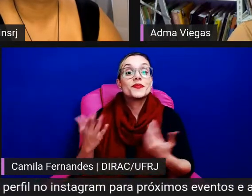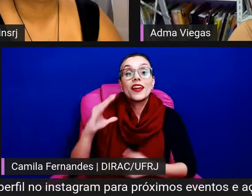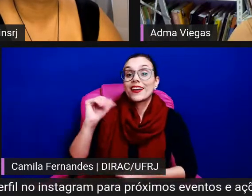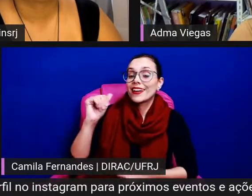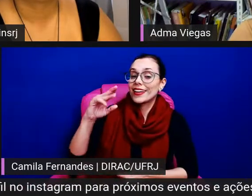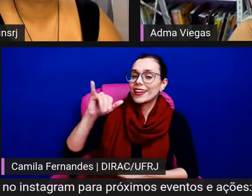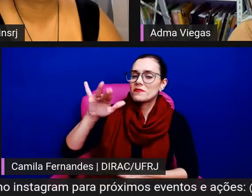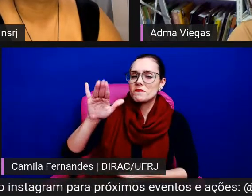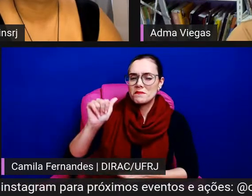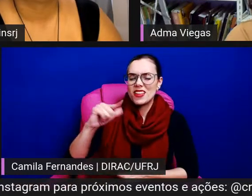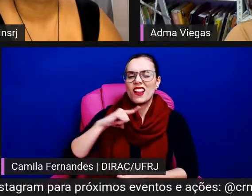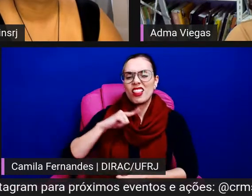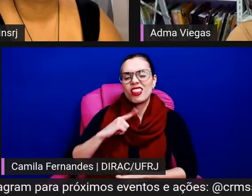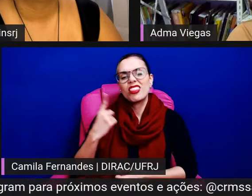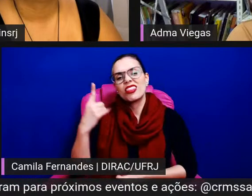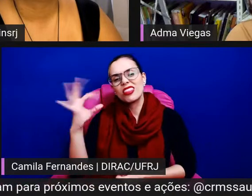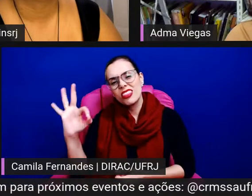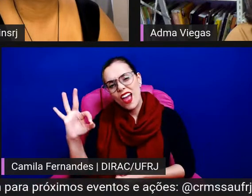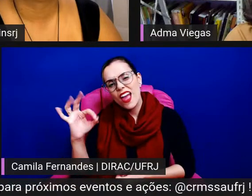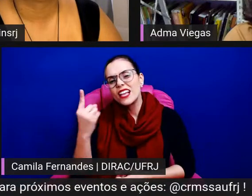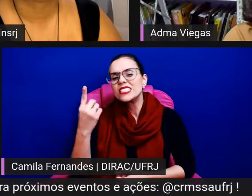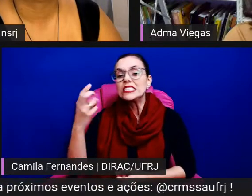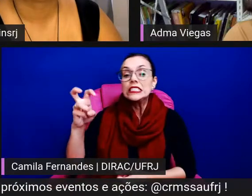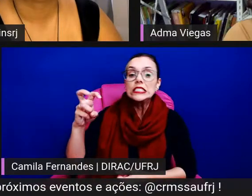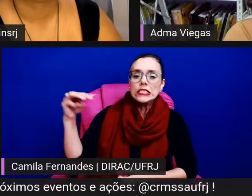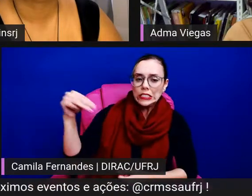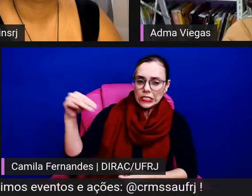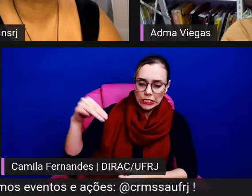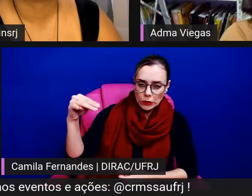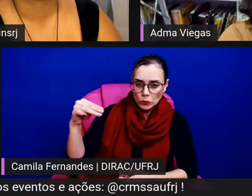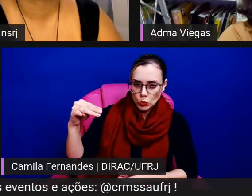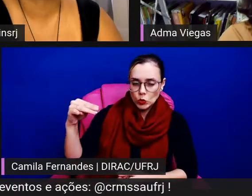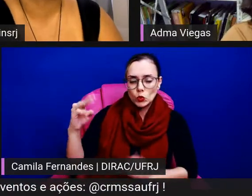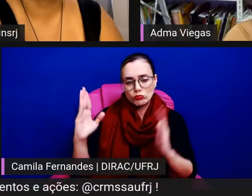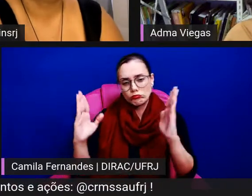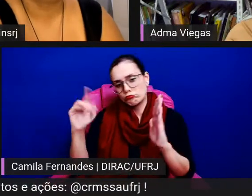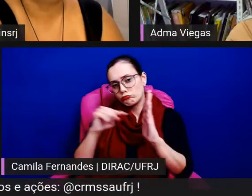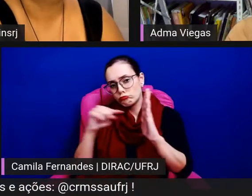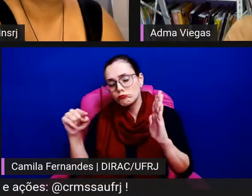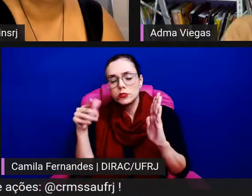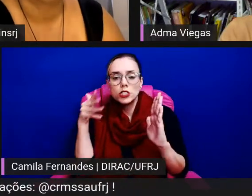inicial de 10, 15 minutos. Fique à vontade, Camila.